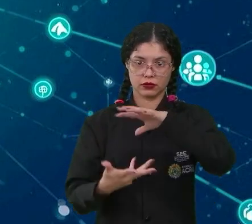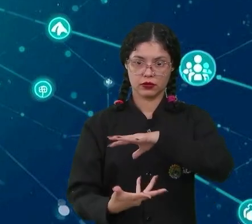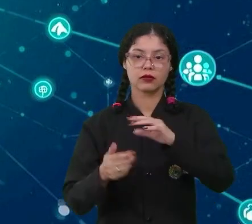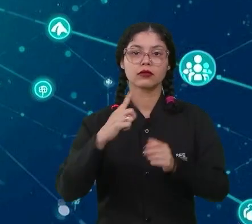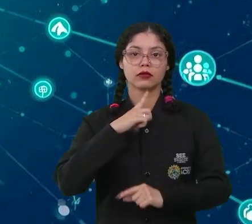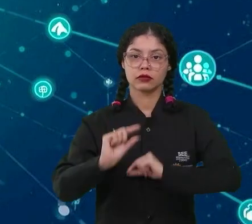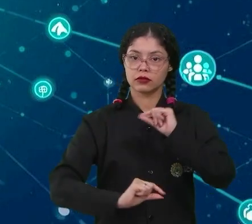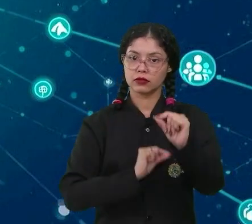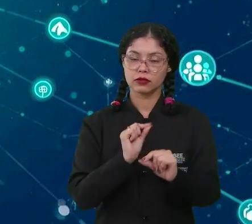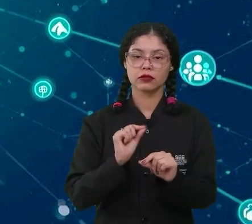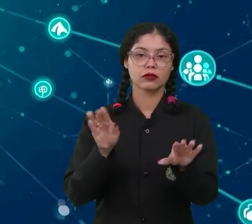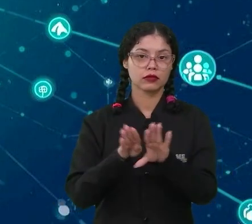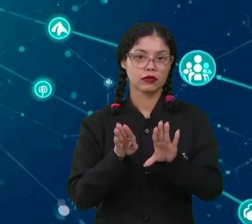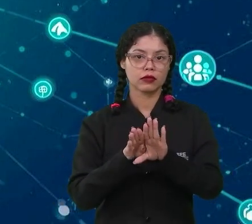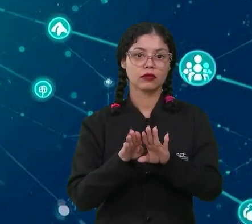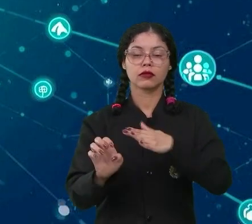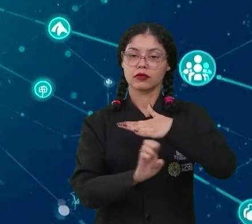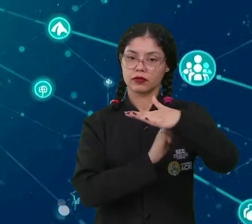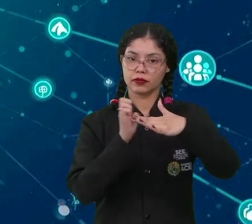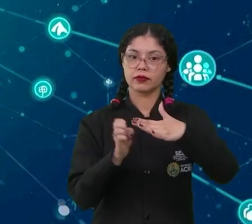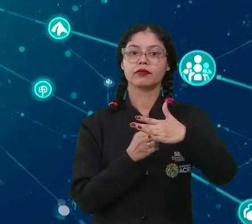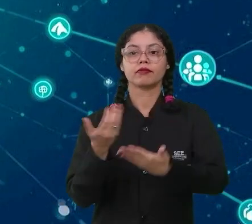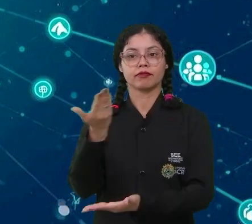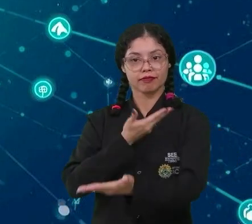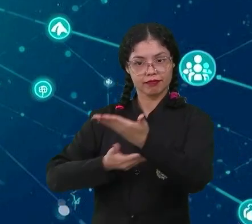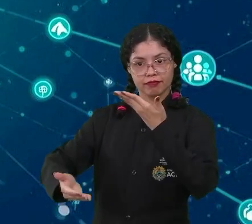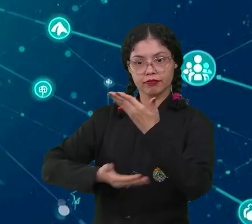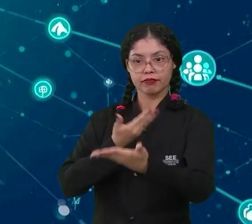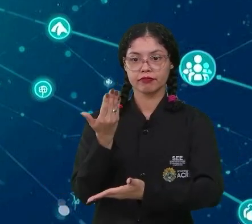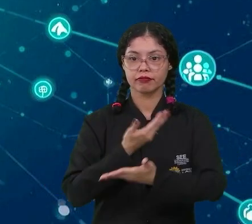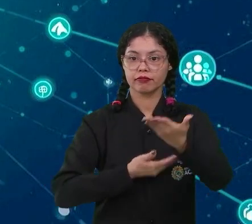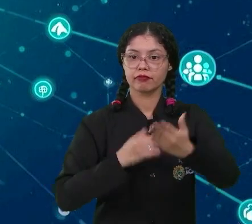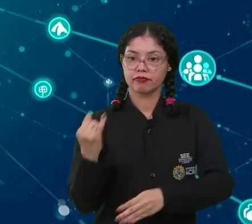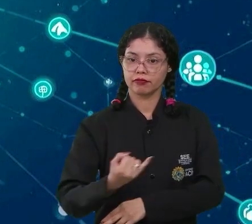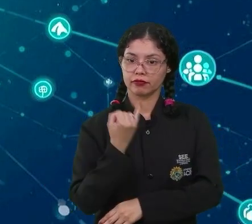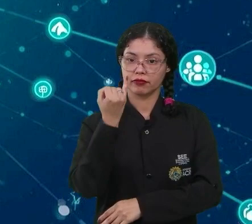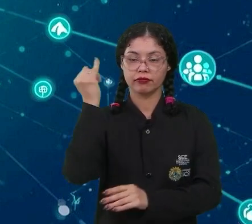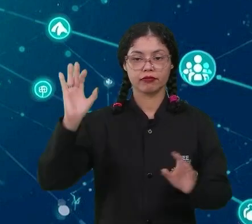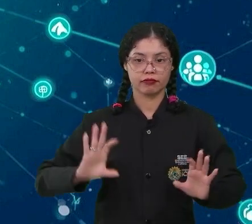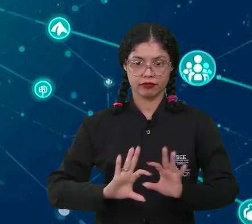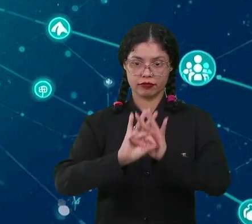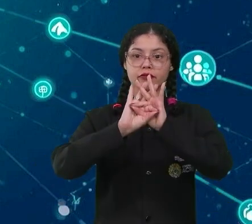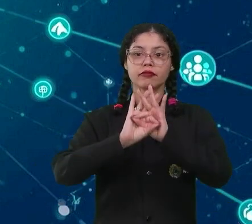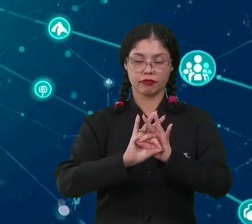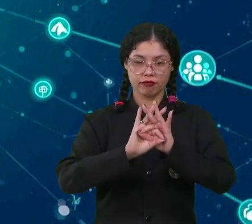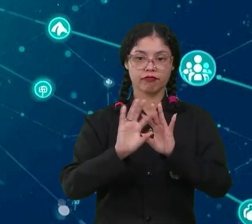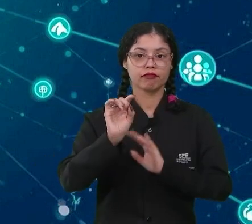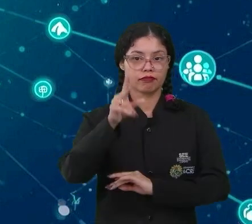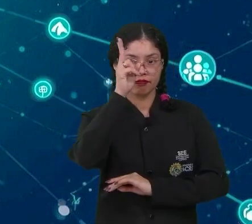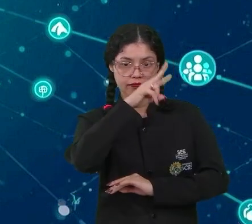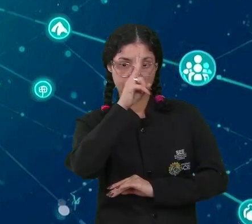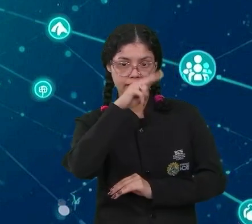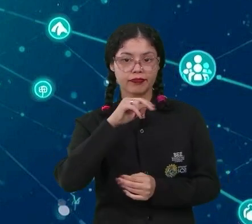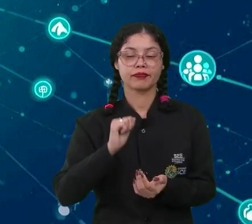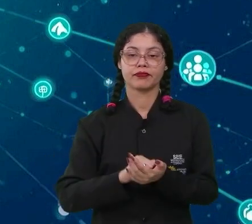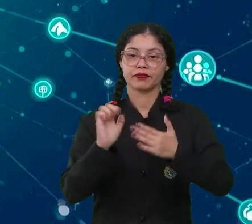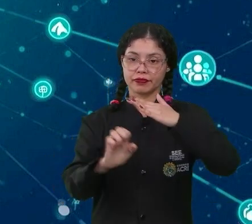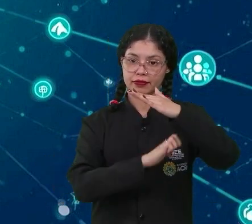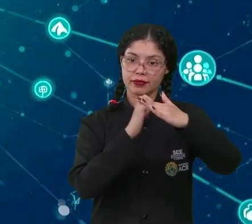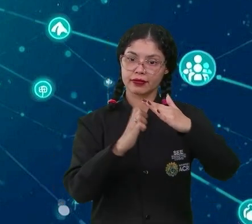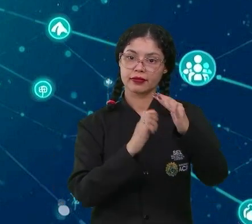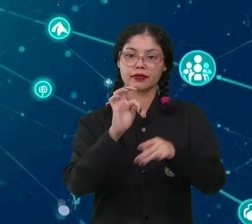temos aí as empresas transnacionais fazendo essa importante ligação. Então, só para lembrar, essas